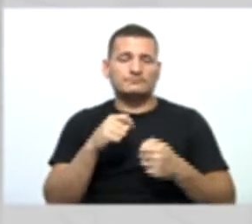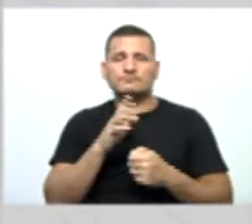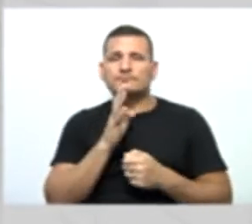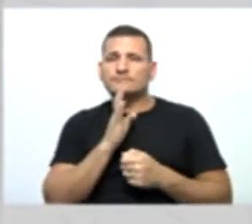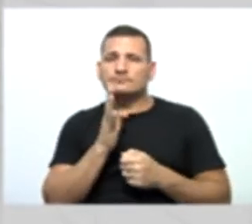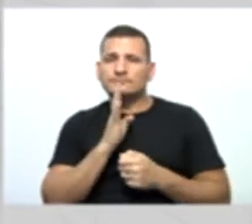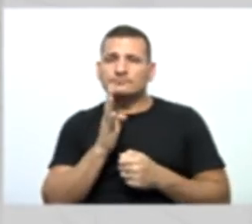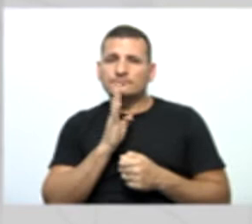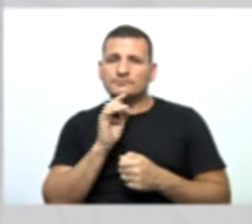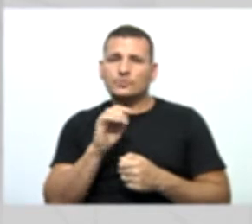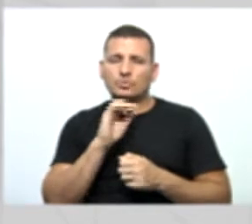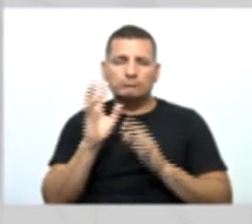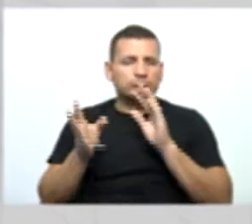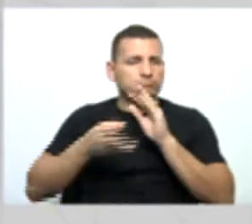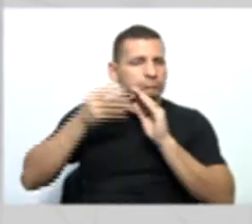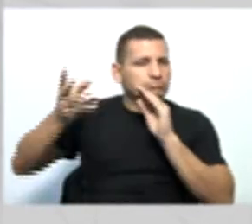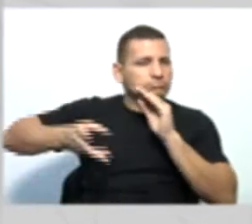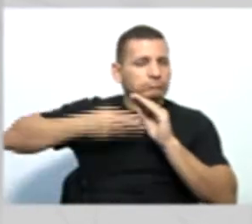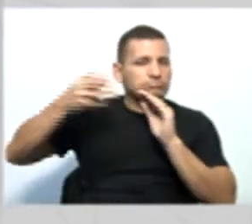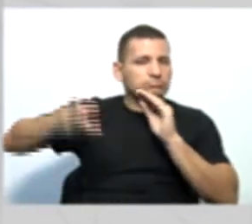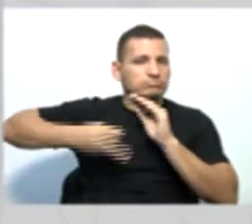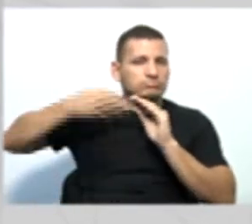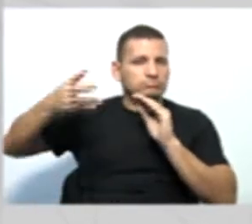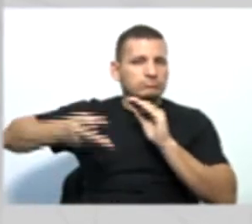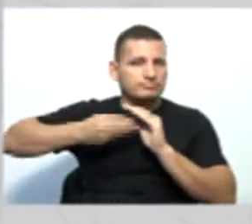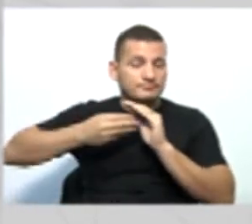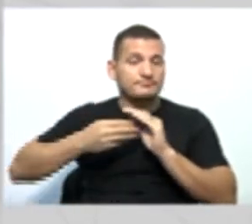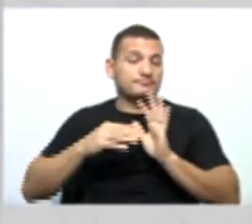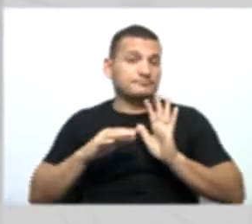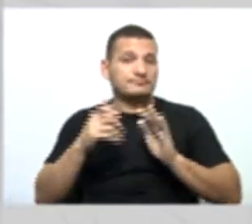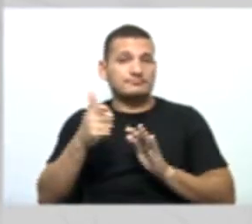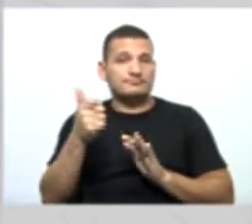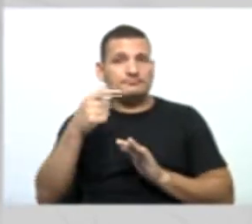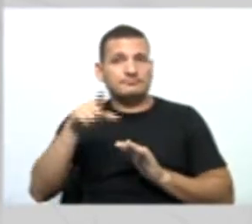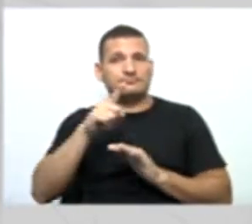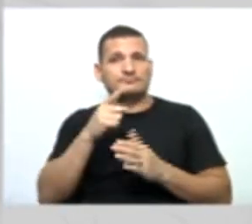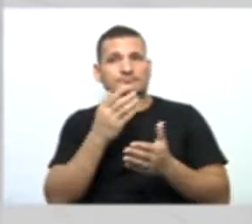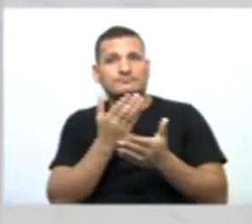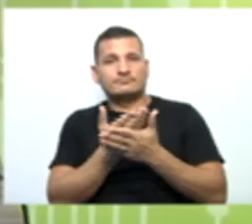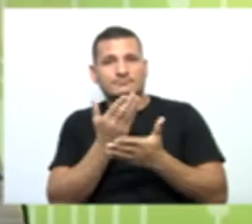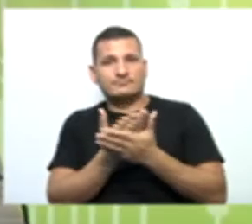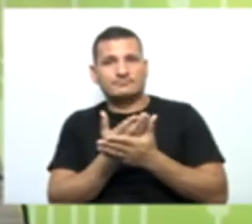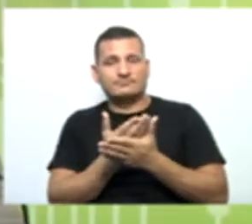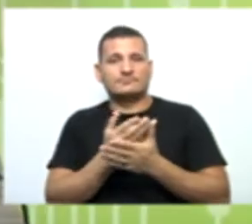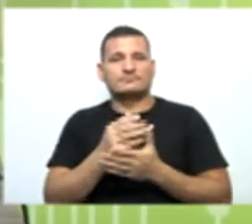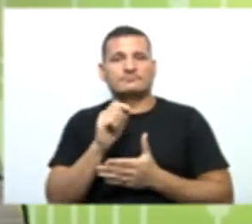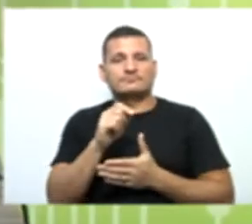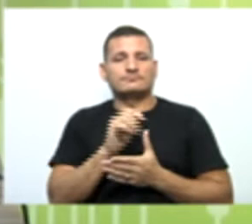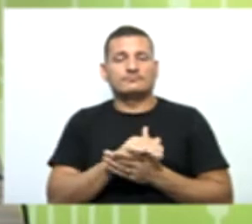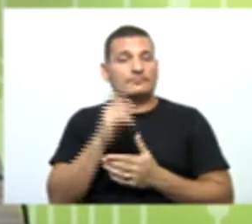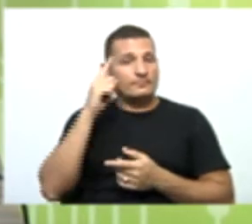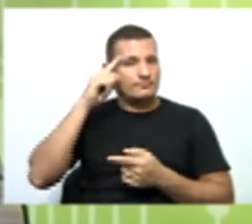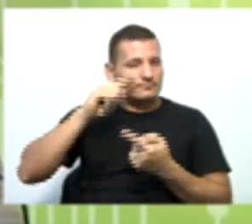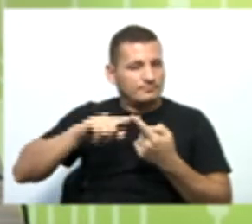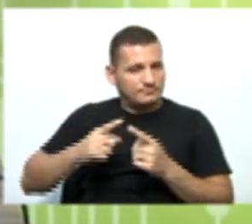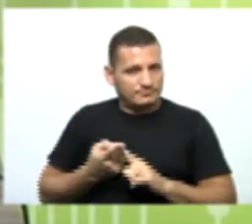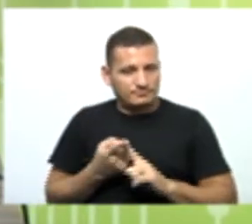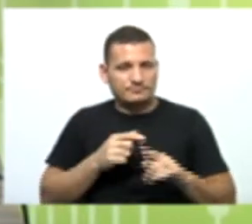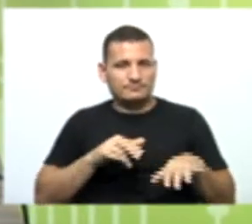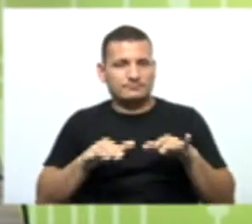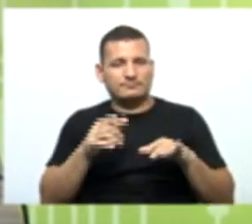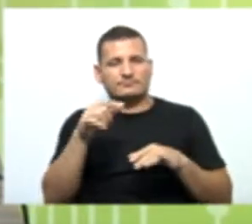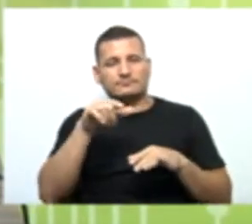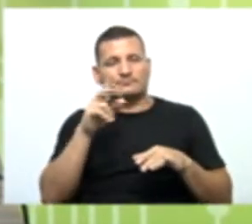conhecimento acumulativo, certo? Primeiro, vocês estudaram lá lógica de programação. Lá vocês